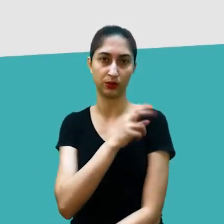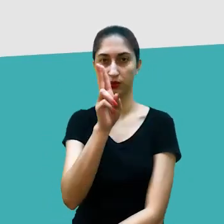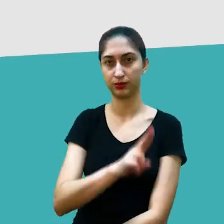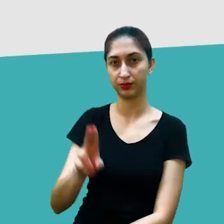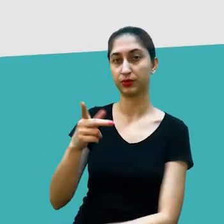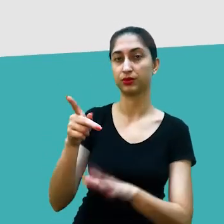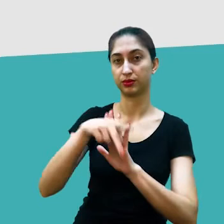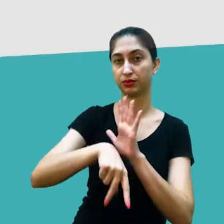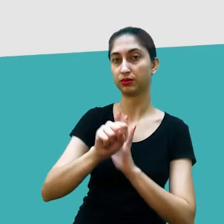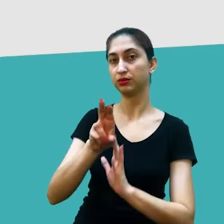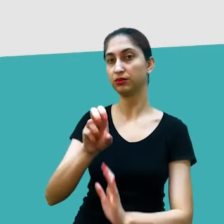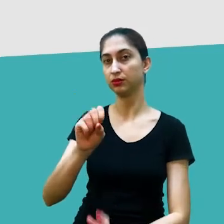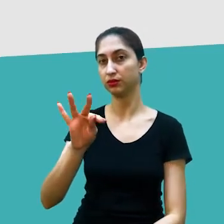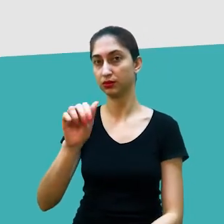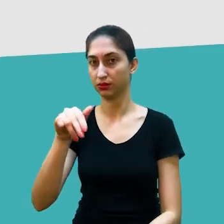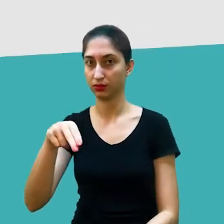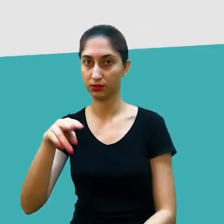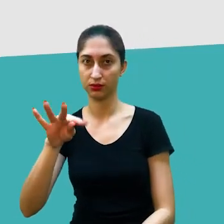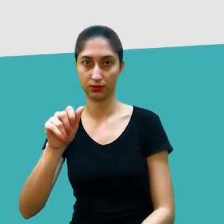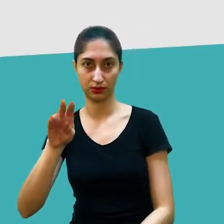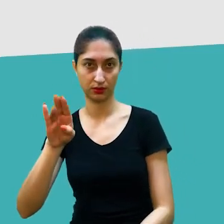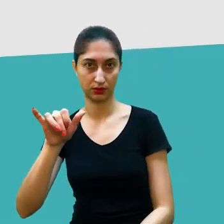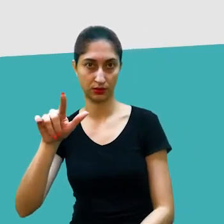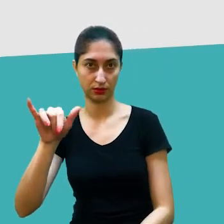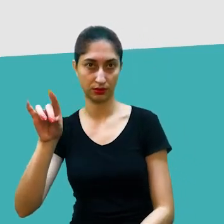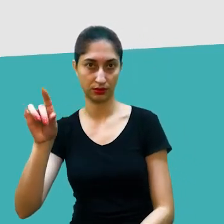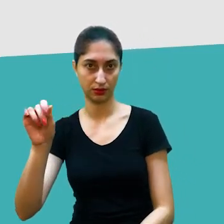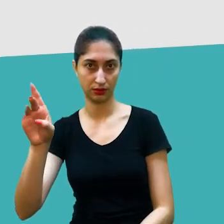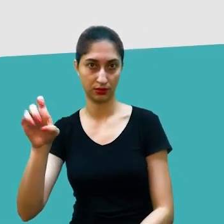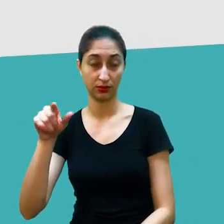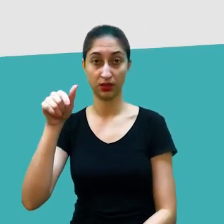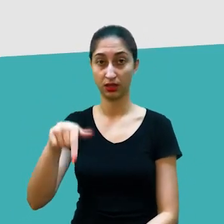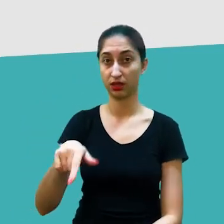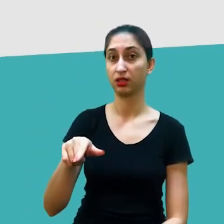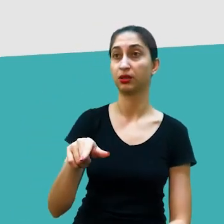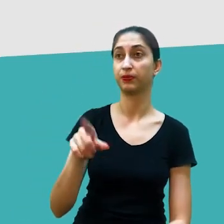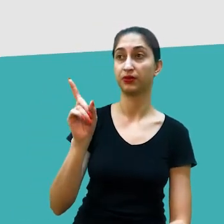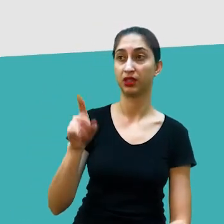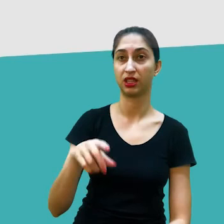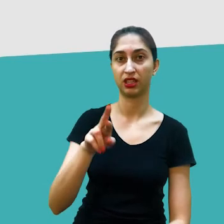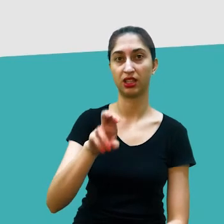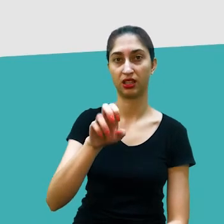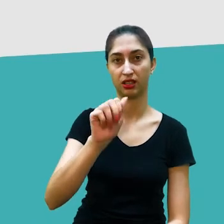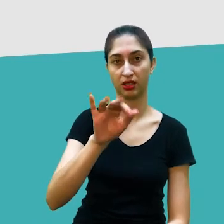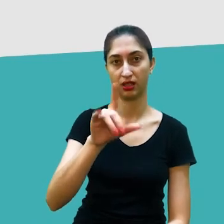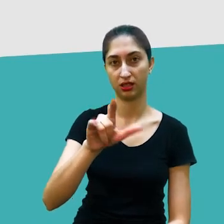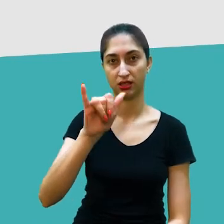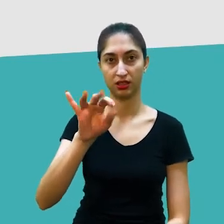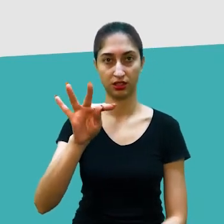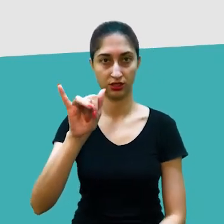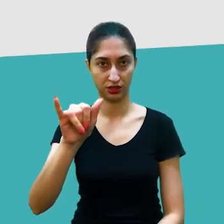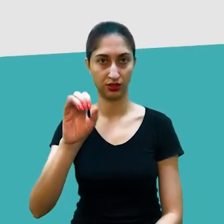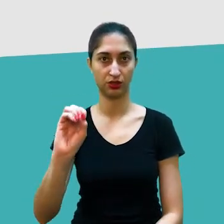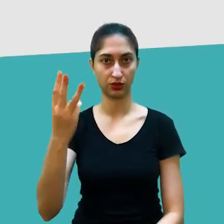de sustentabilidade, que agora virou um reality e vai ao ar na Fashion TV em novembro. Eu estava dentro de um Uber, e eu